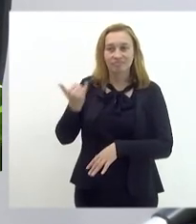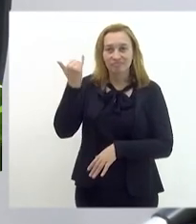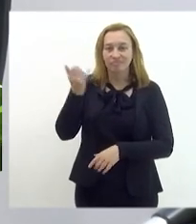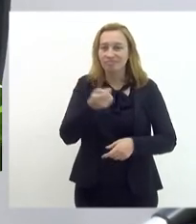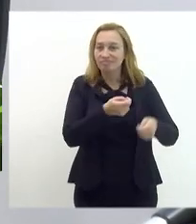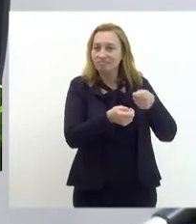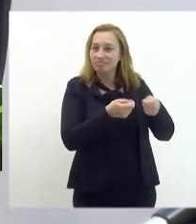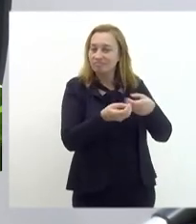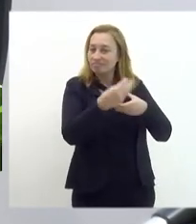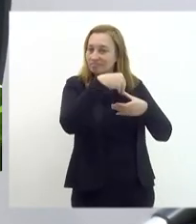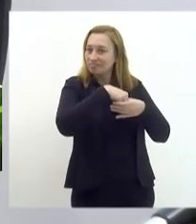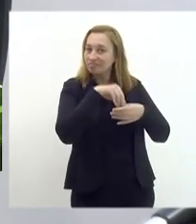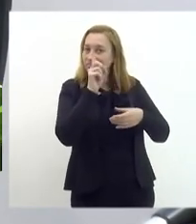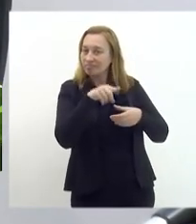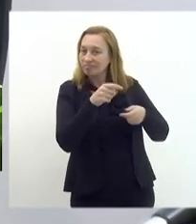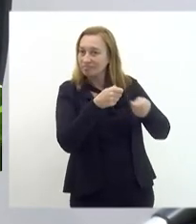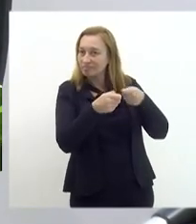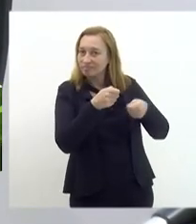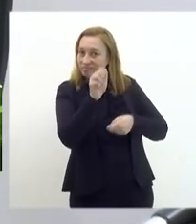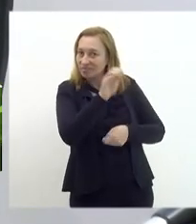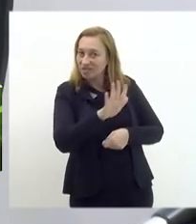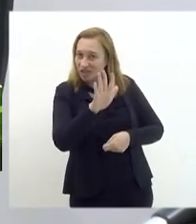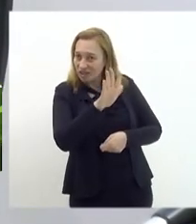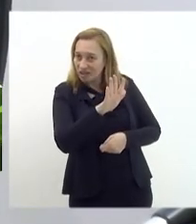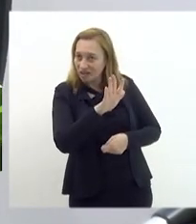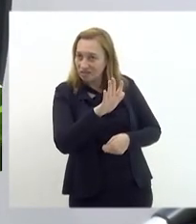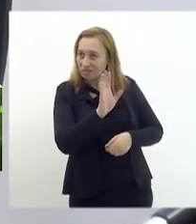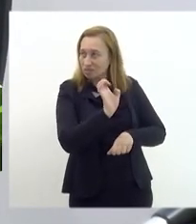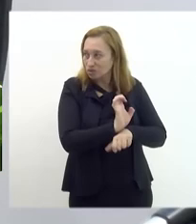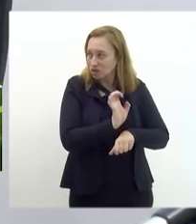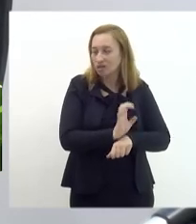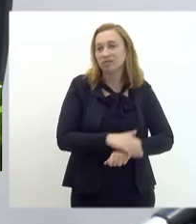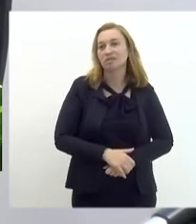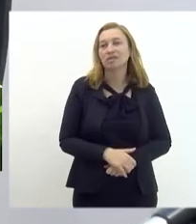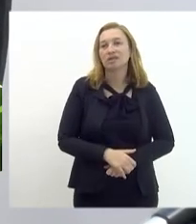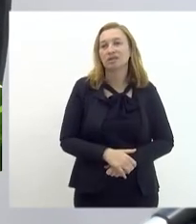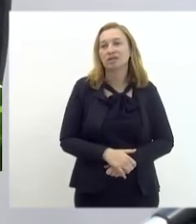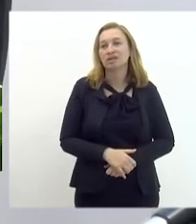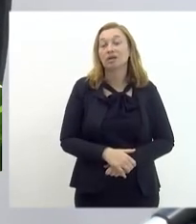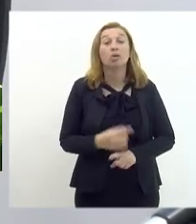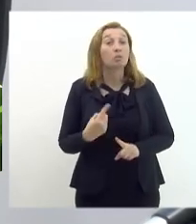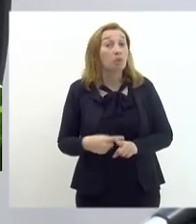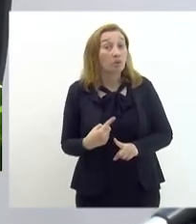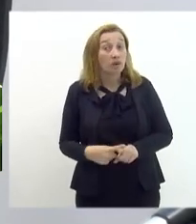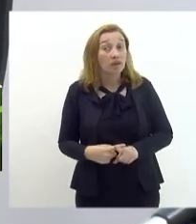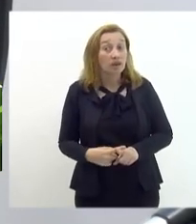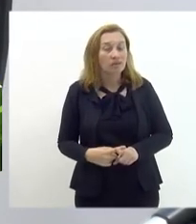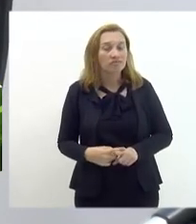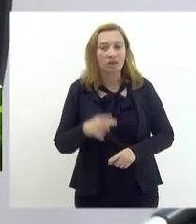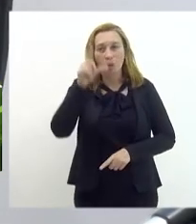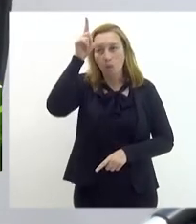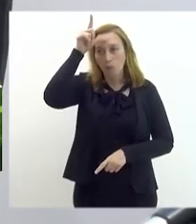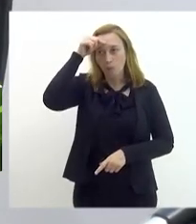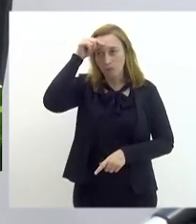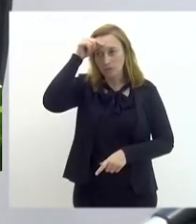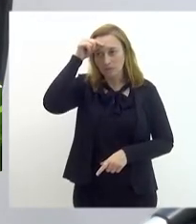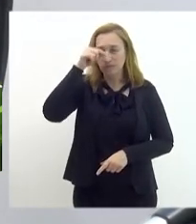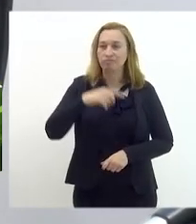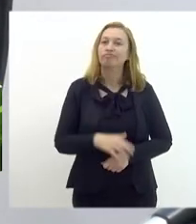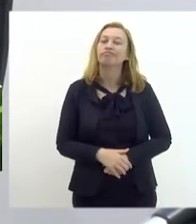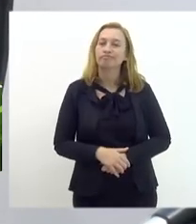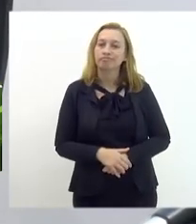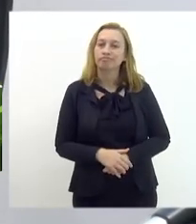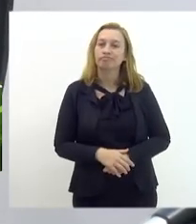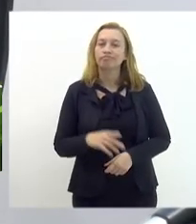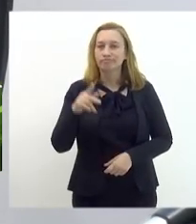controle interno, que é a Controladoria Geral do Estado. Porque isso vai ser um alívio para